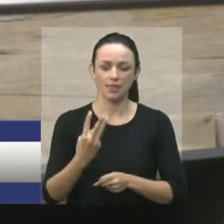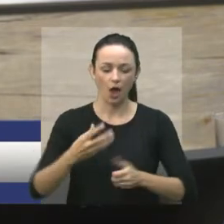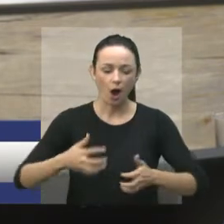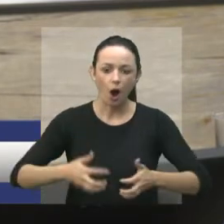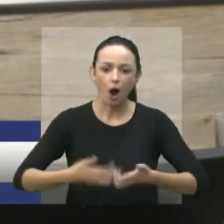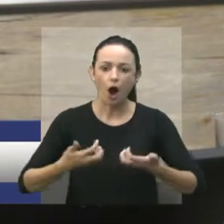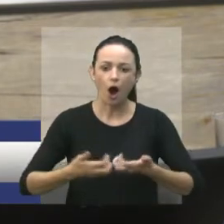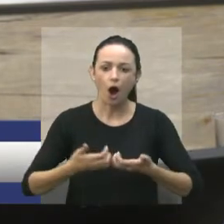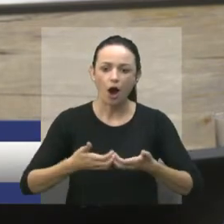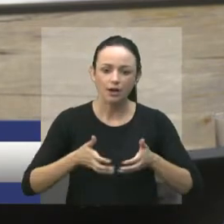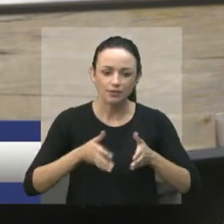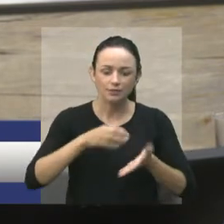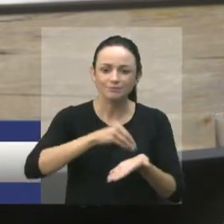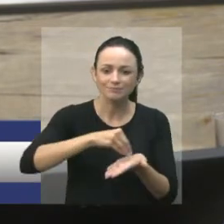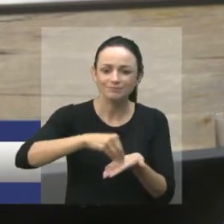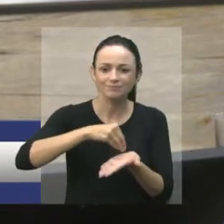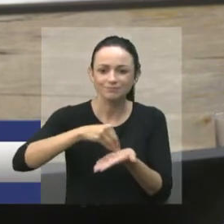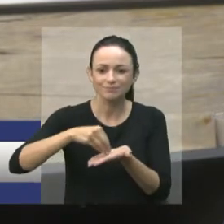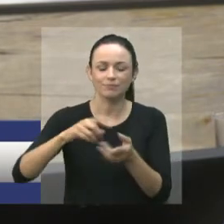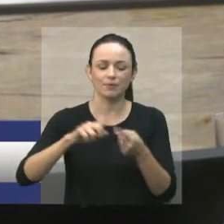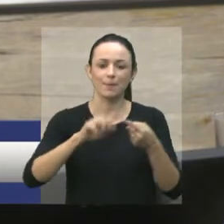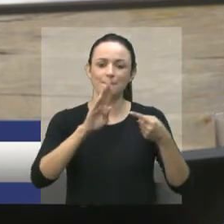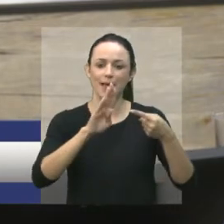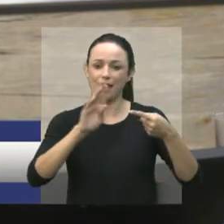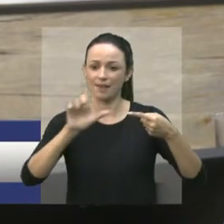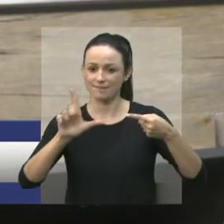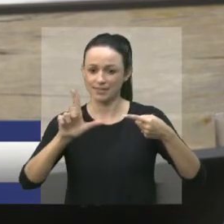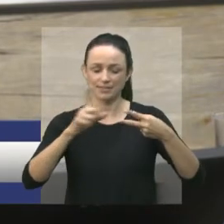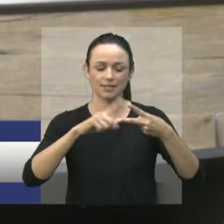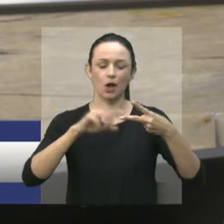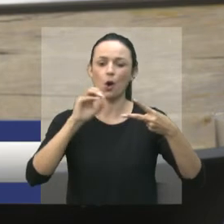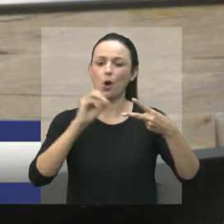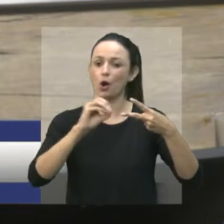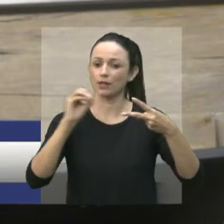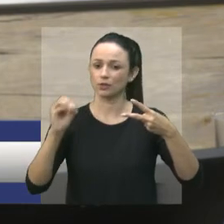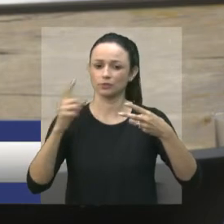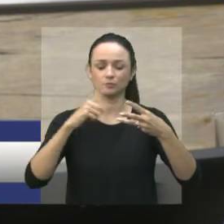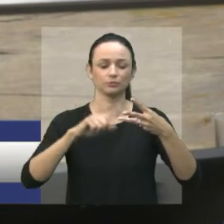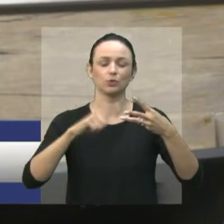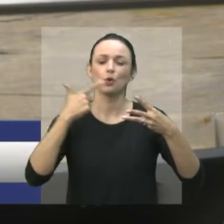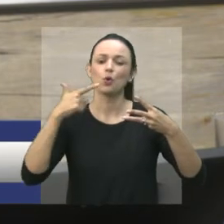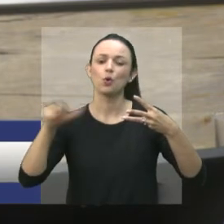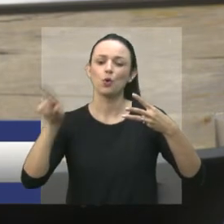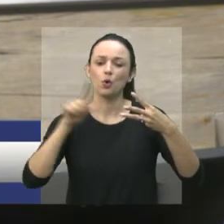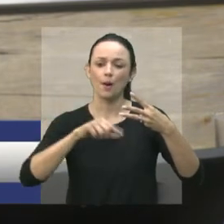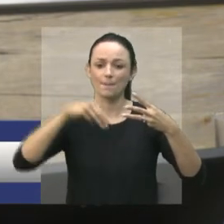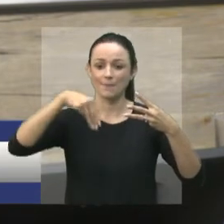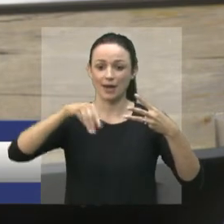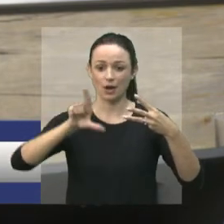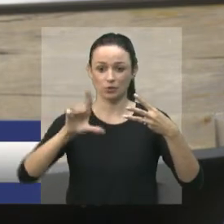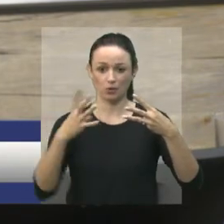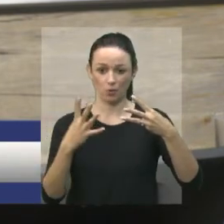municipais, sendo uma no Jardim Bela Vista, uma no Jardim Orlando Meto e outra no Jardim Maria Luísa